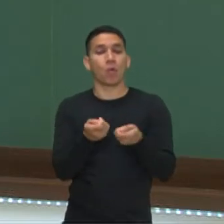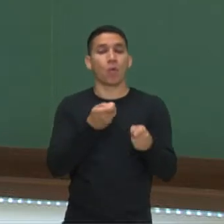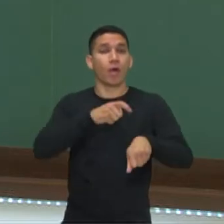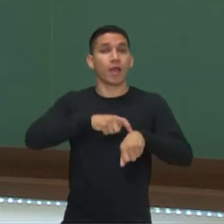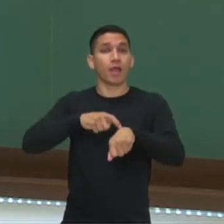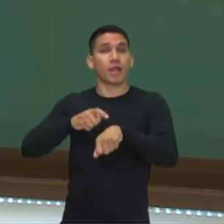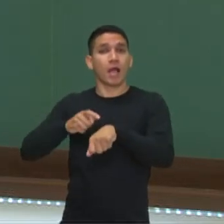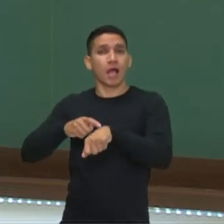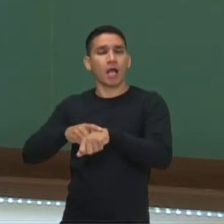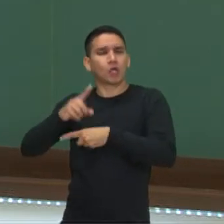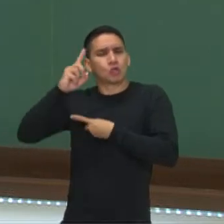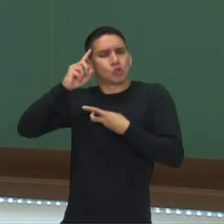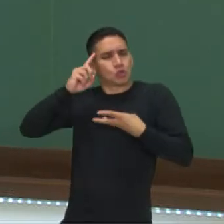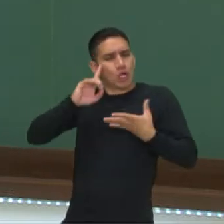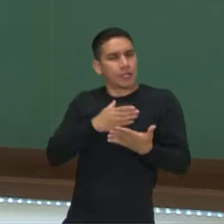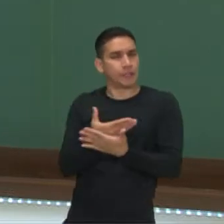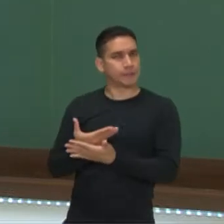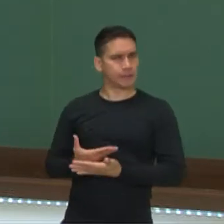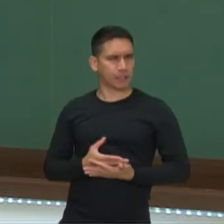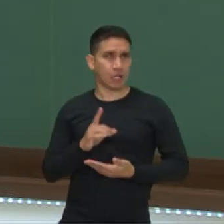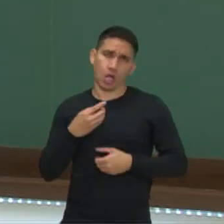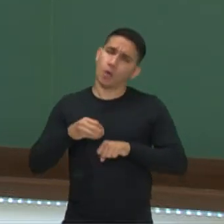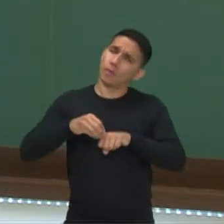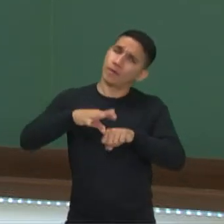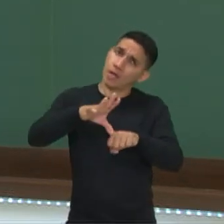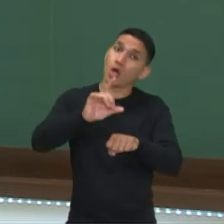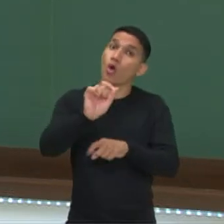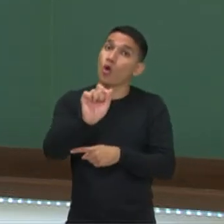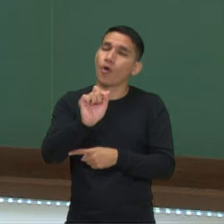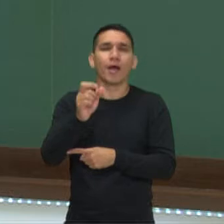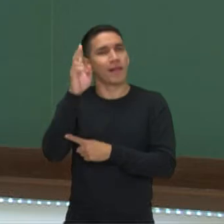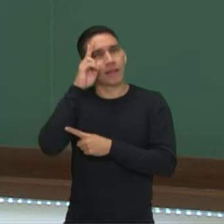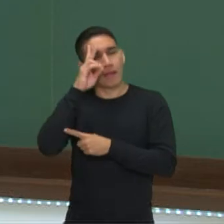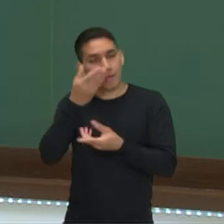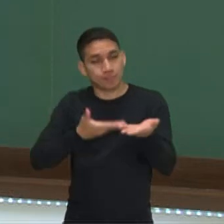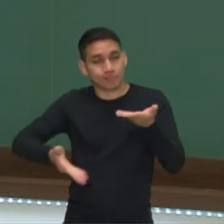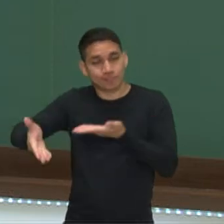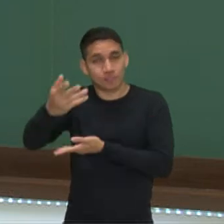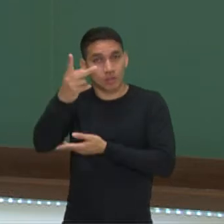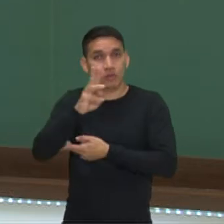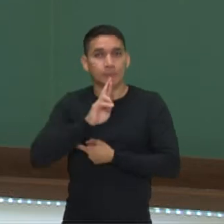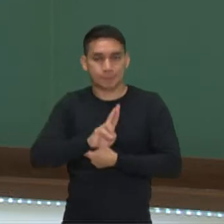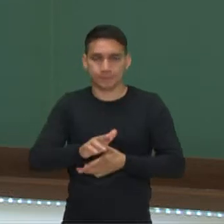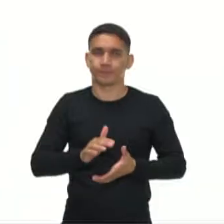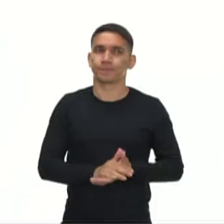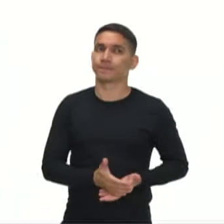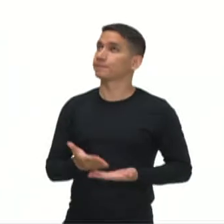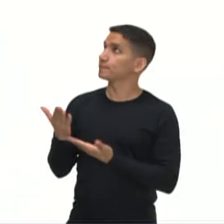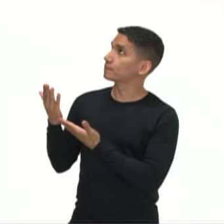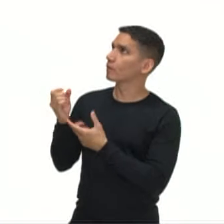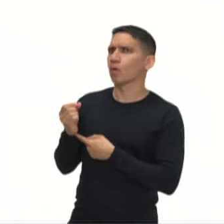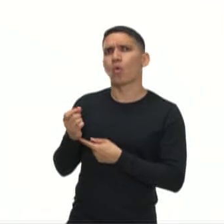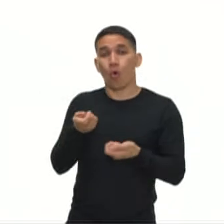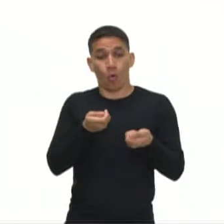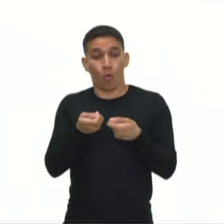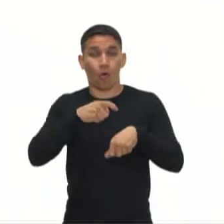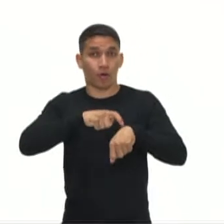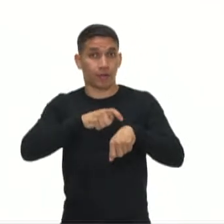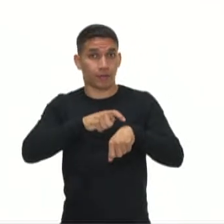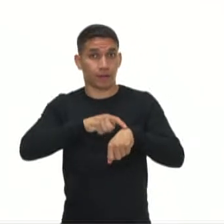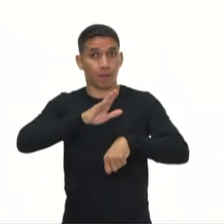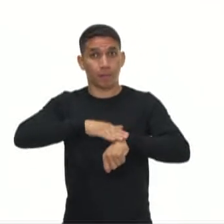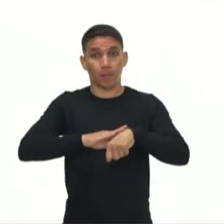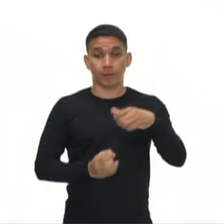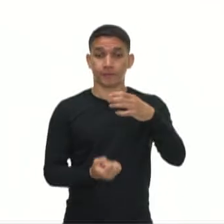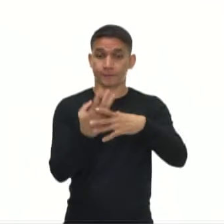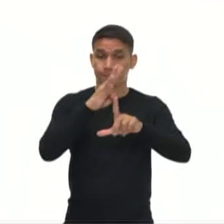Vou trazer uma possibilidade de resposta para você. Lembre-se de compartilhar a sua resposta, né? Então aqui, ó, gestão do tempo e um cronograma